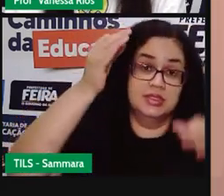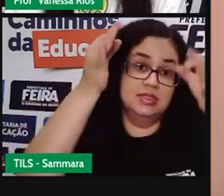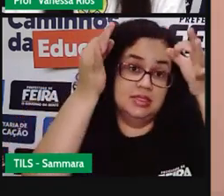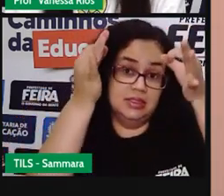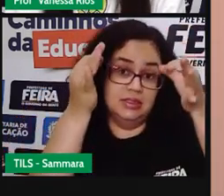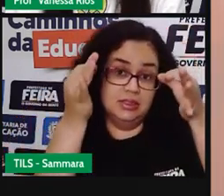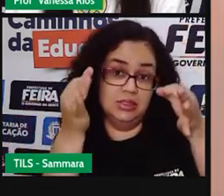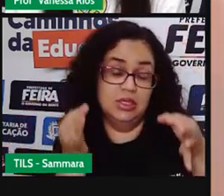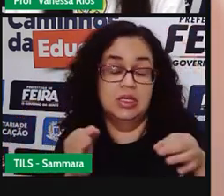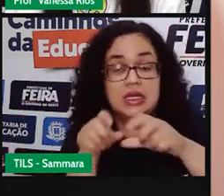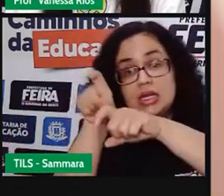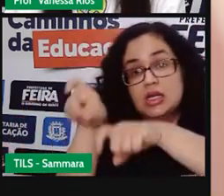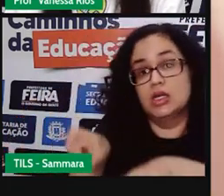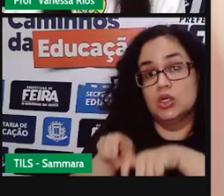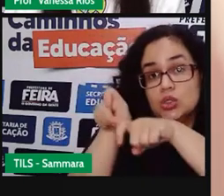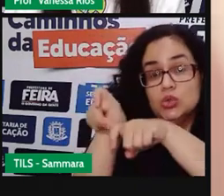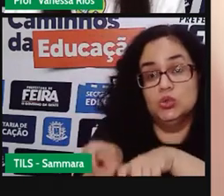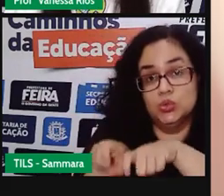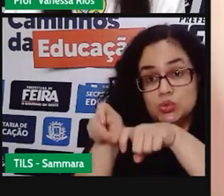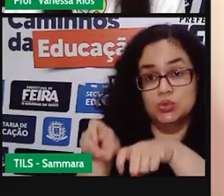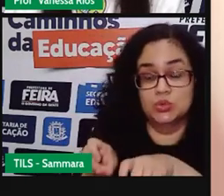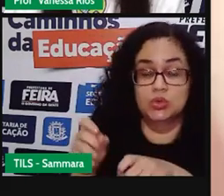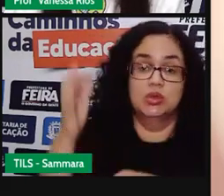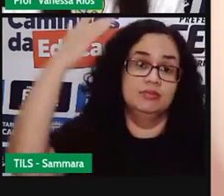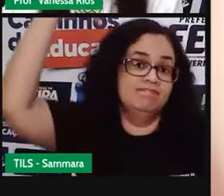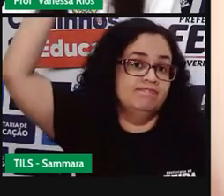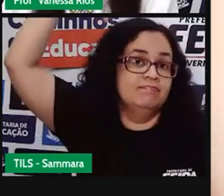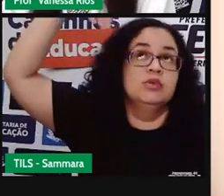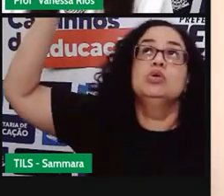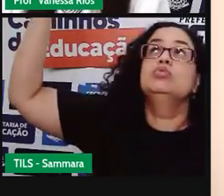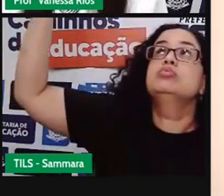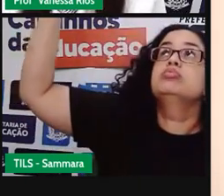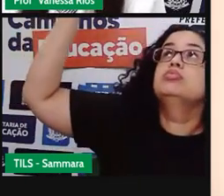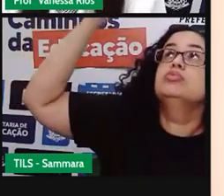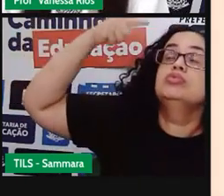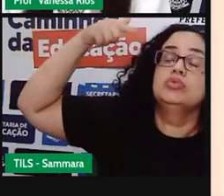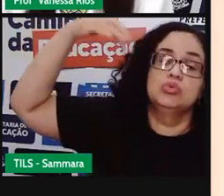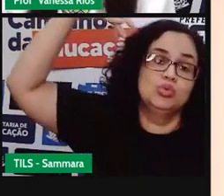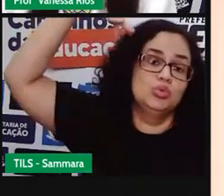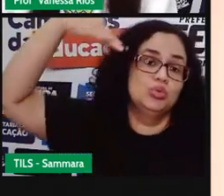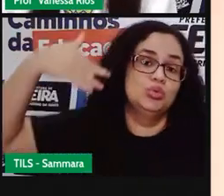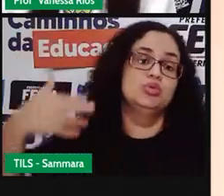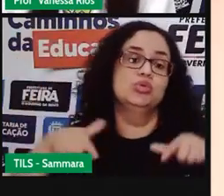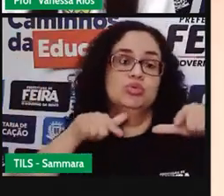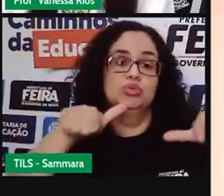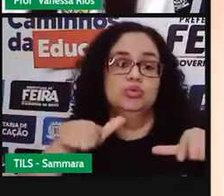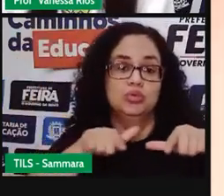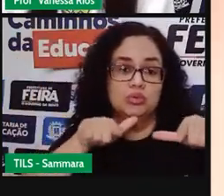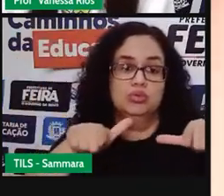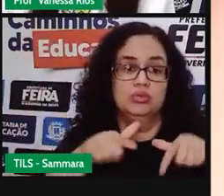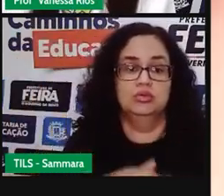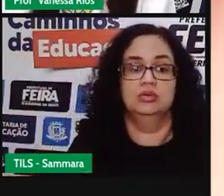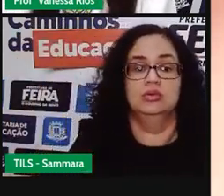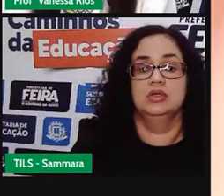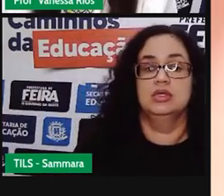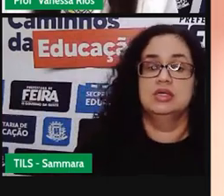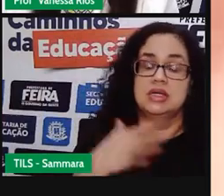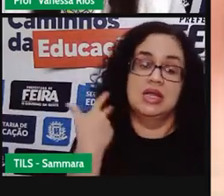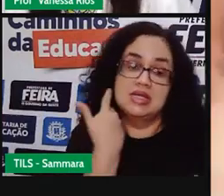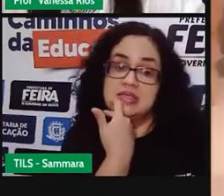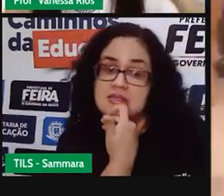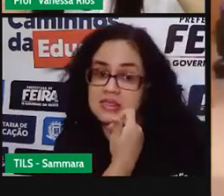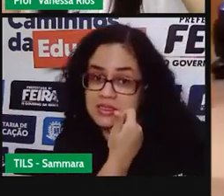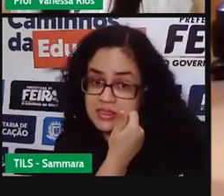honestamente. O agricultor no campo, debaixo de um sol quente, é o médico no consultório, salvando